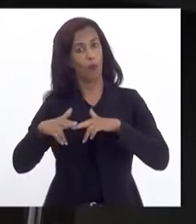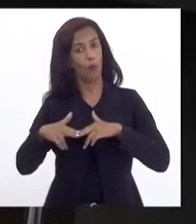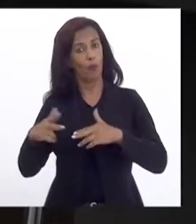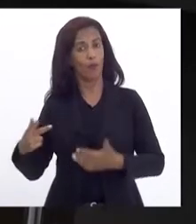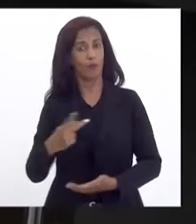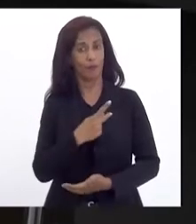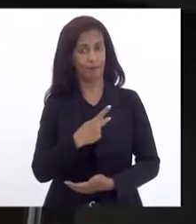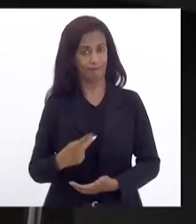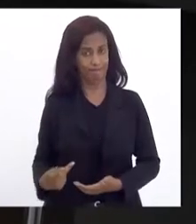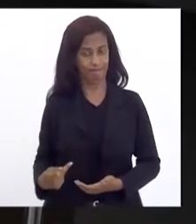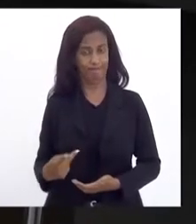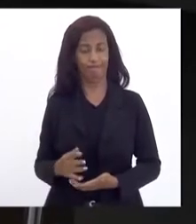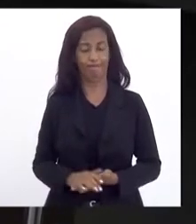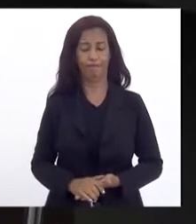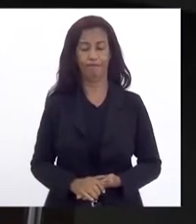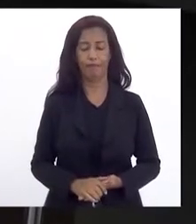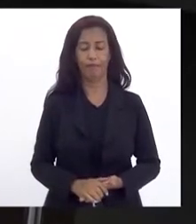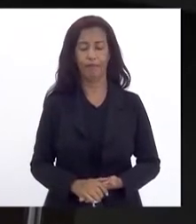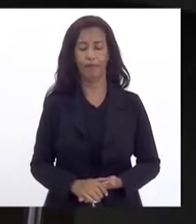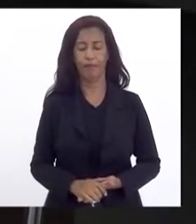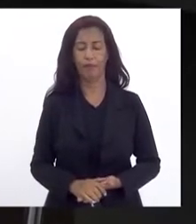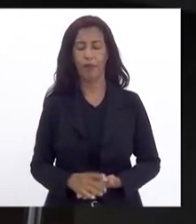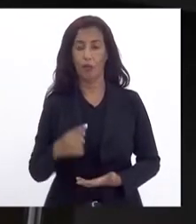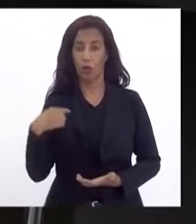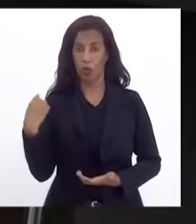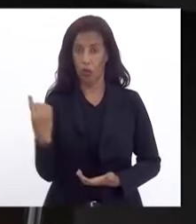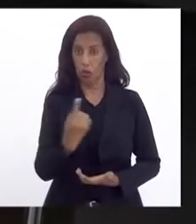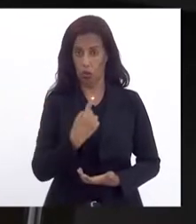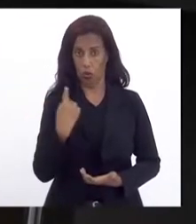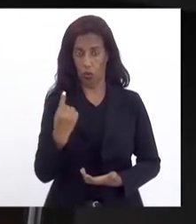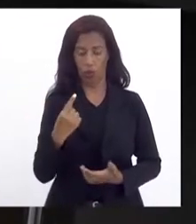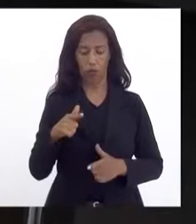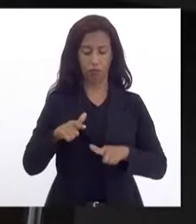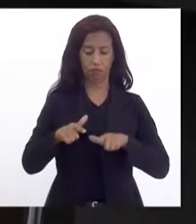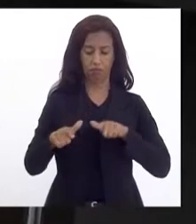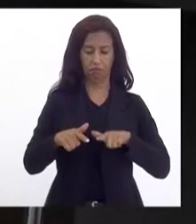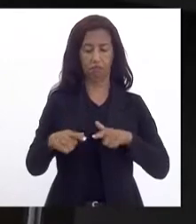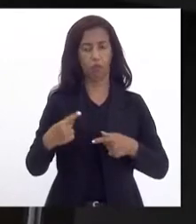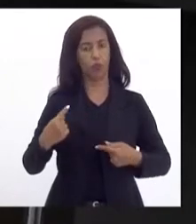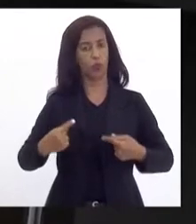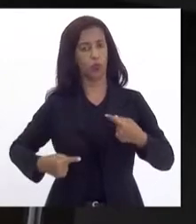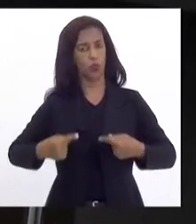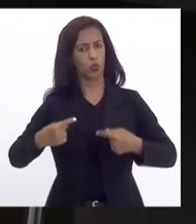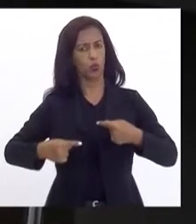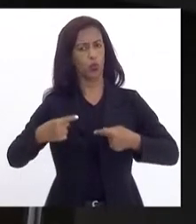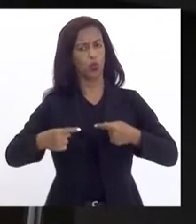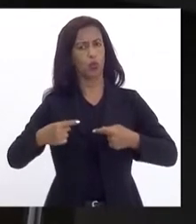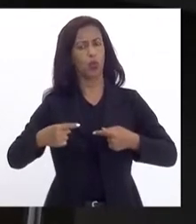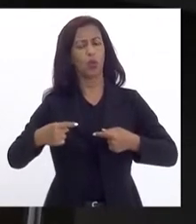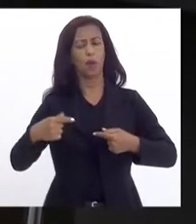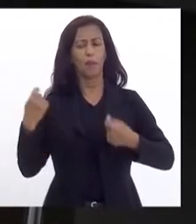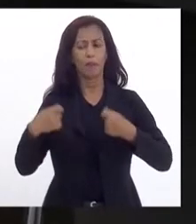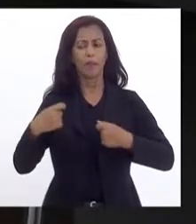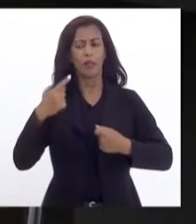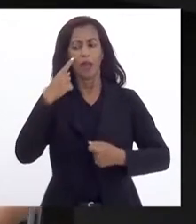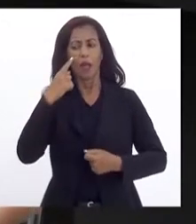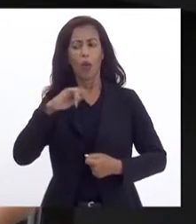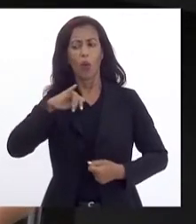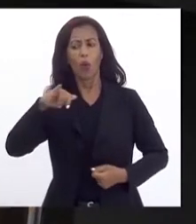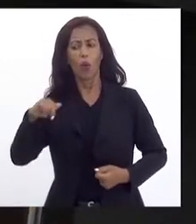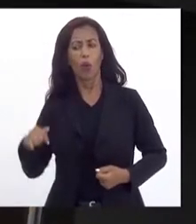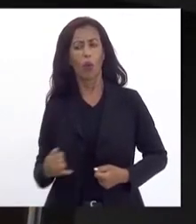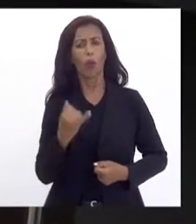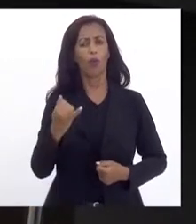Ora, cabe a nós que somos políticos também decidirmos sobre essa oportunidade